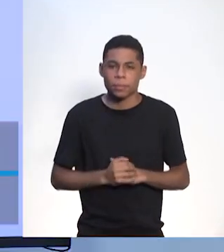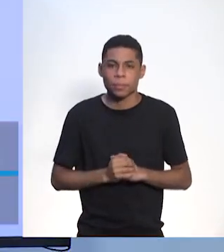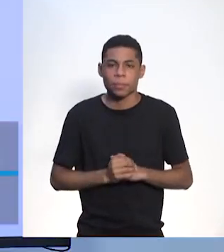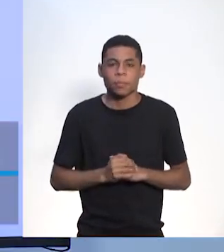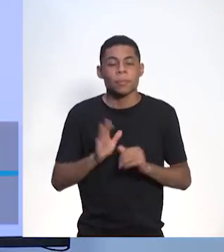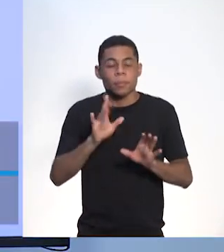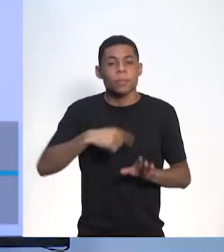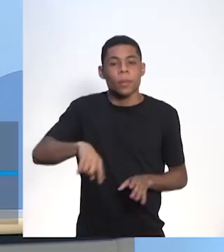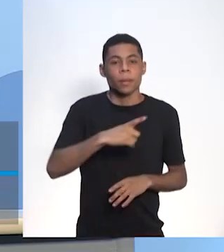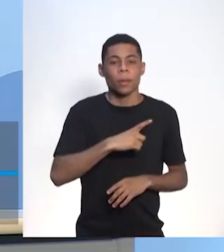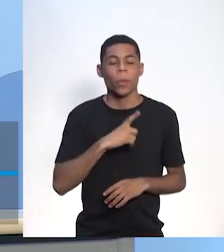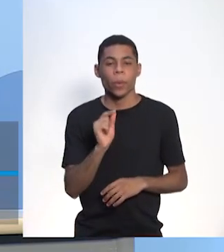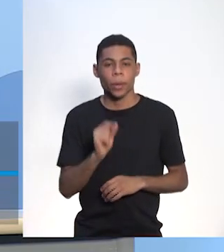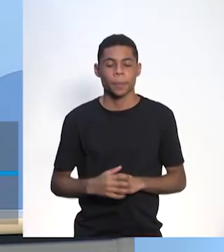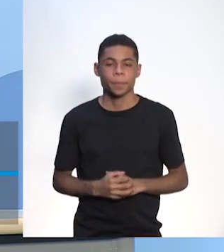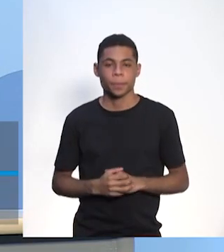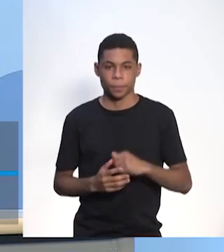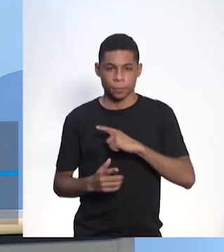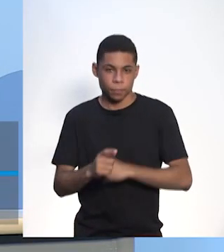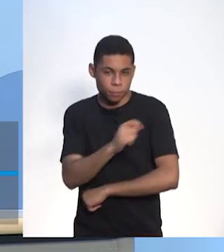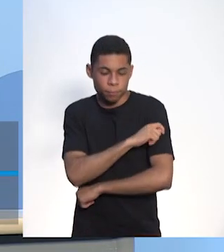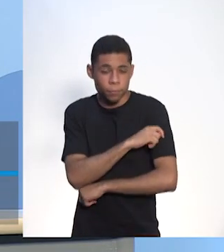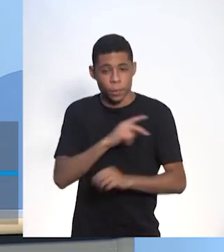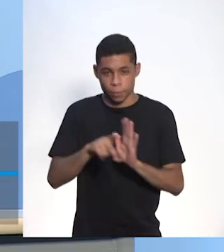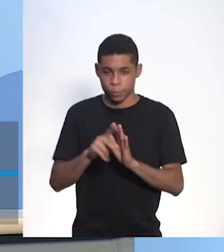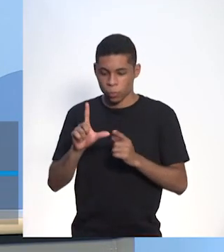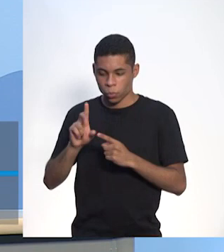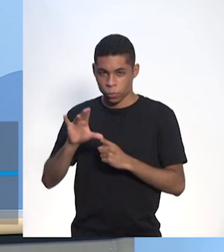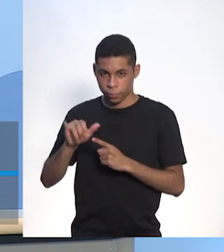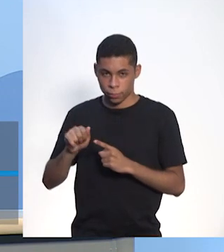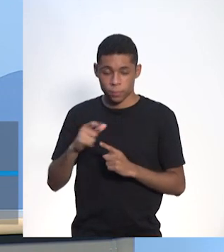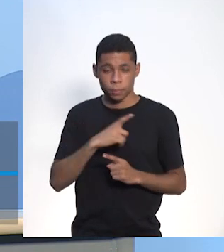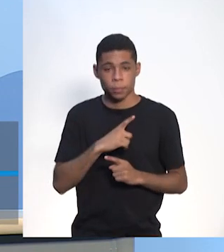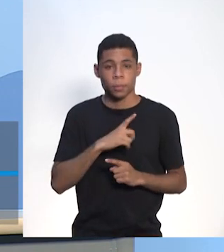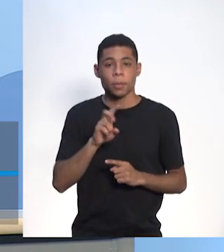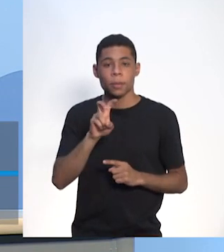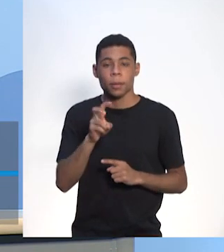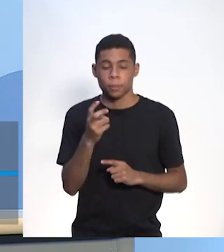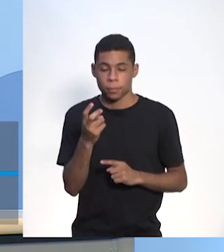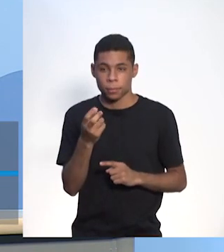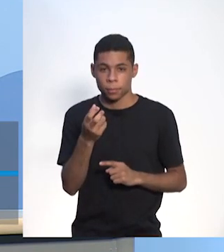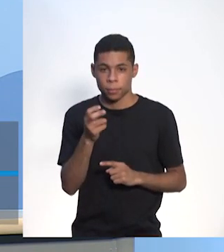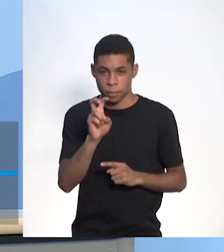nós mesmo. temos os alunos da Prolúcia,